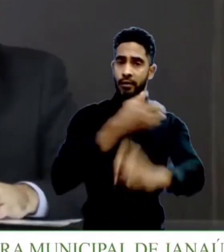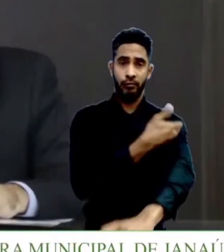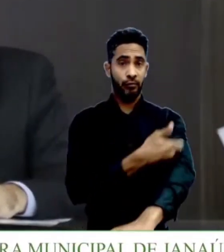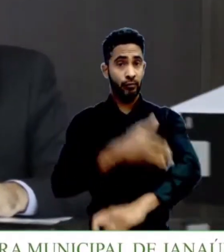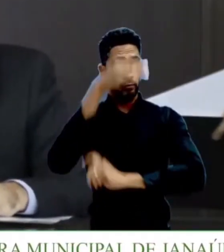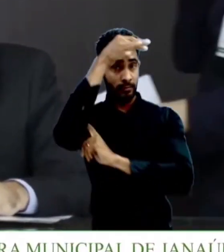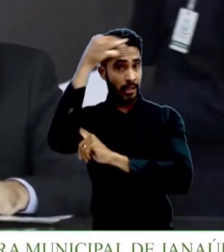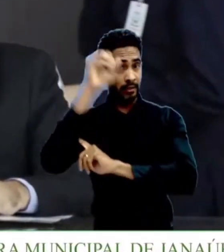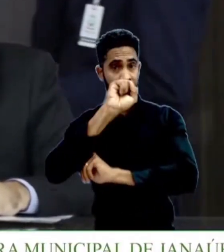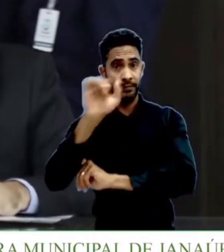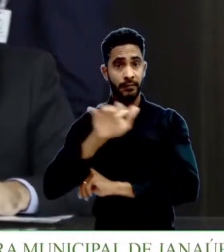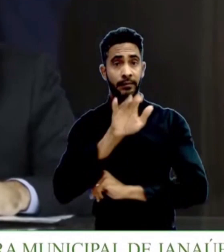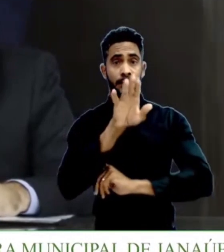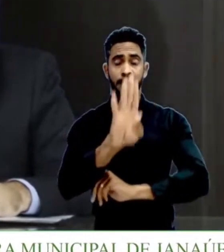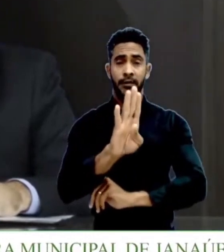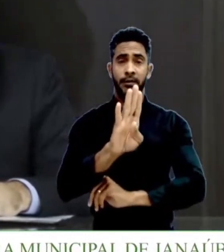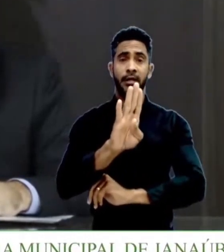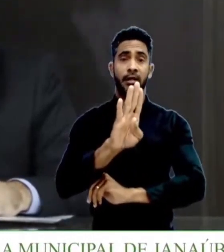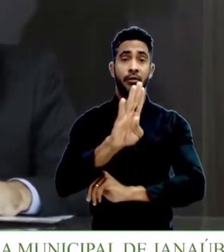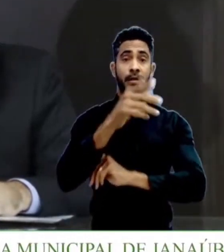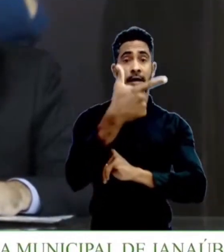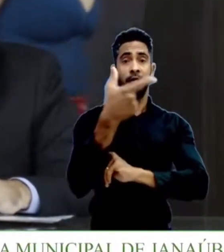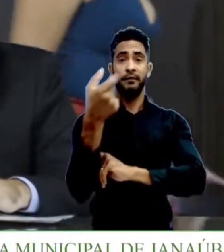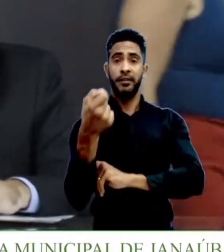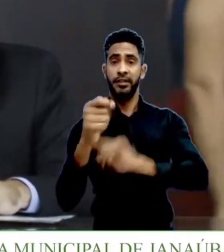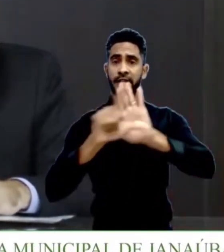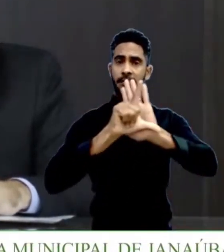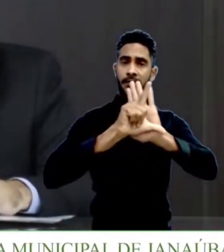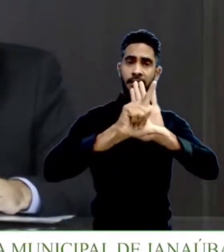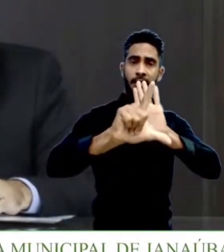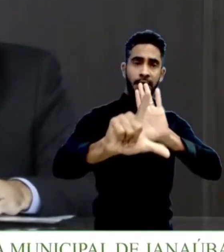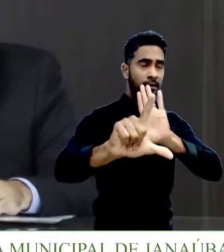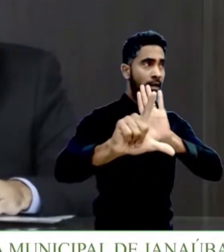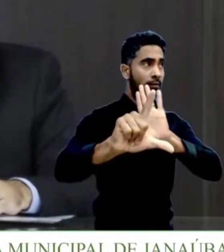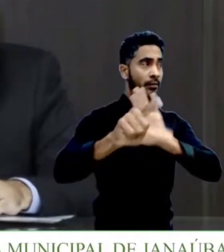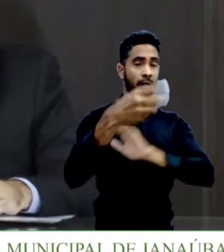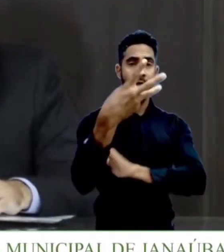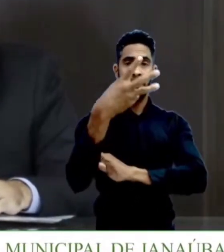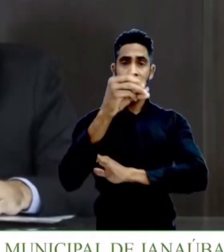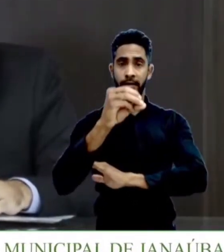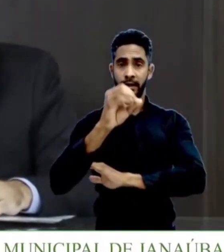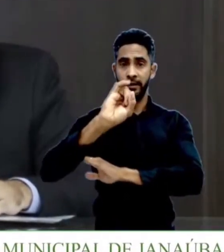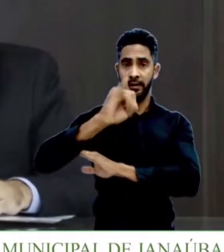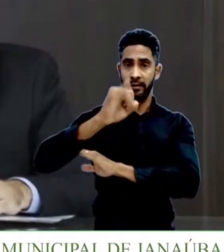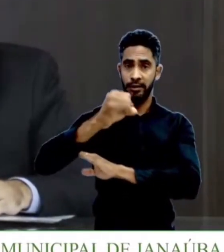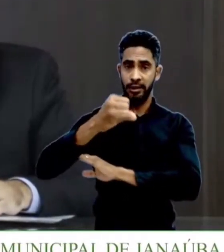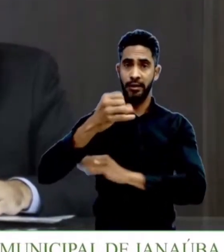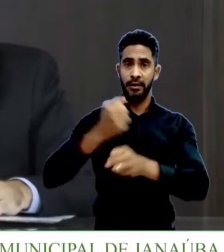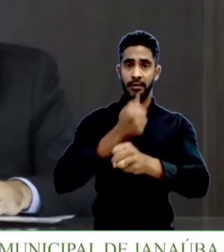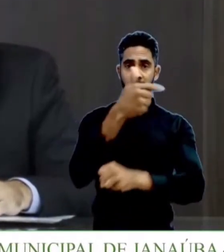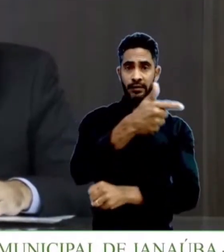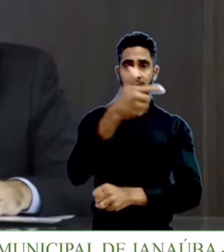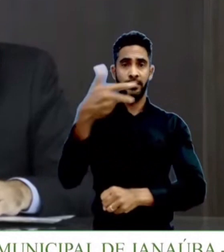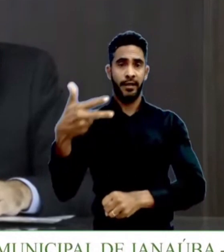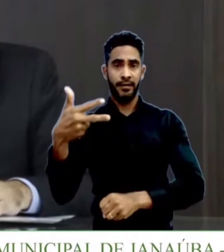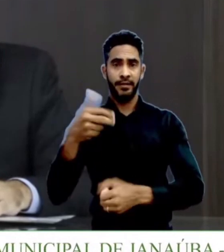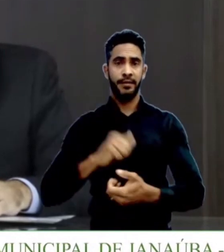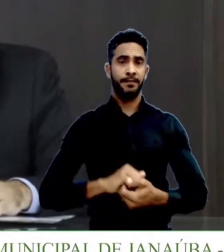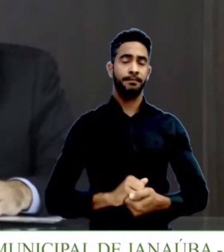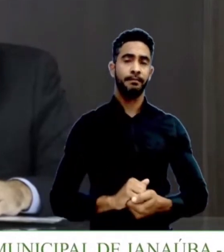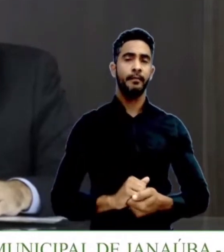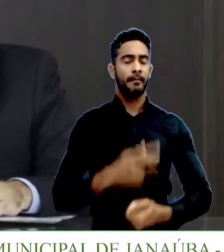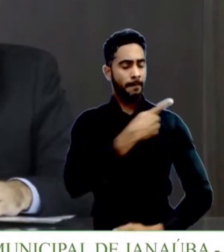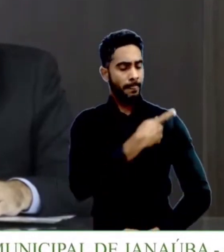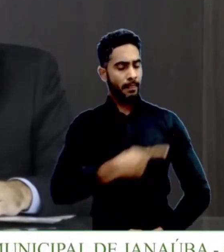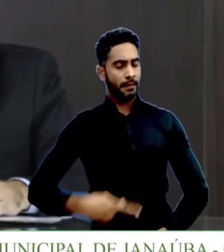extraordinária da Câmara Municipal de Janaúba, da 20ª Legislatura, em 30 de janeiro de 2023.